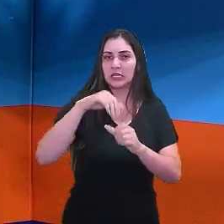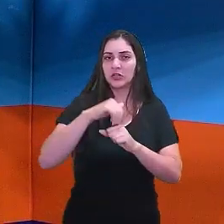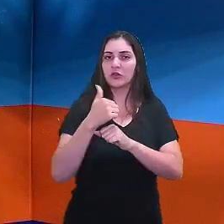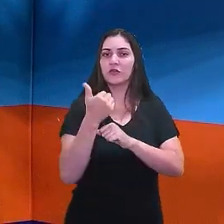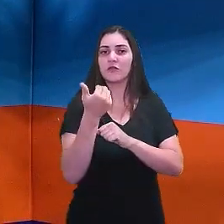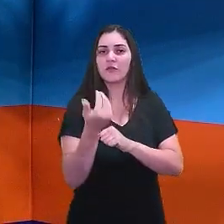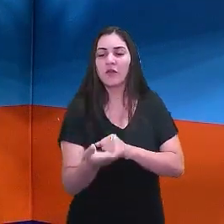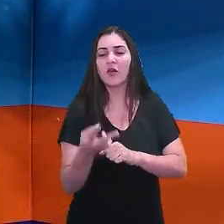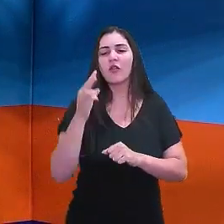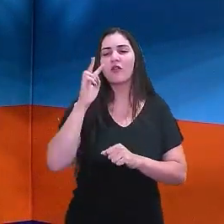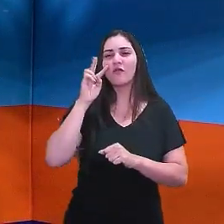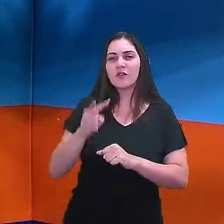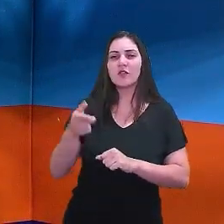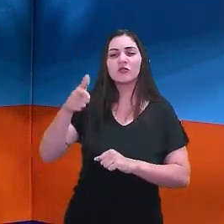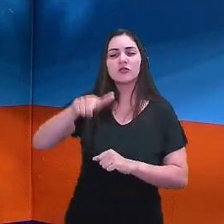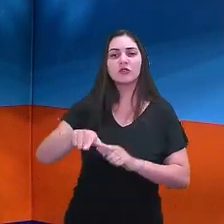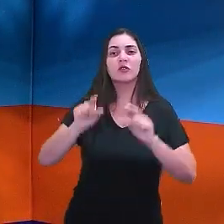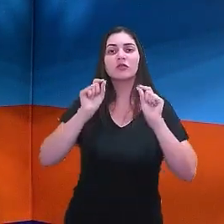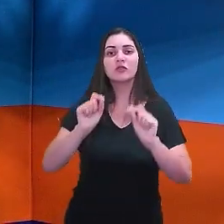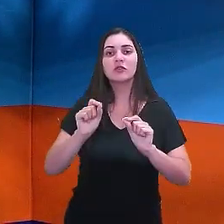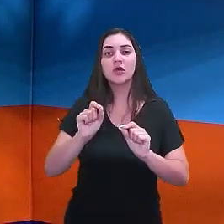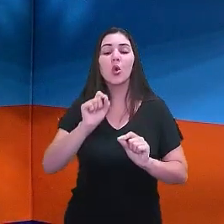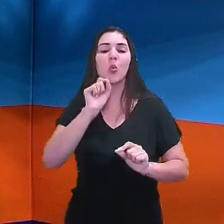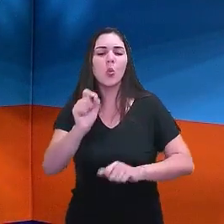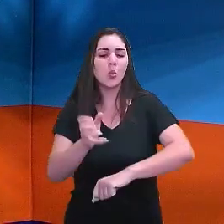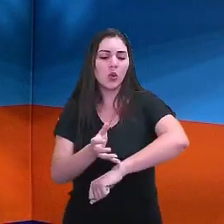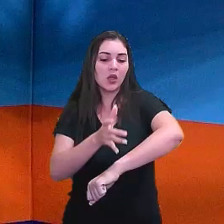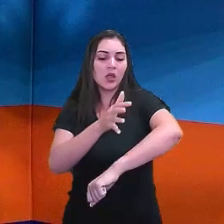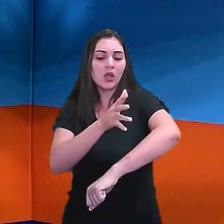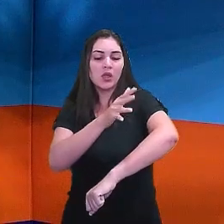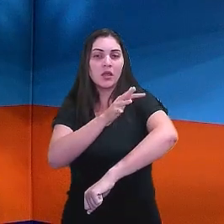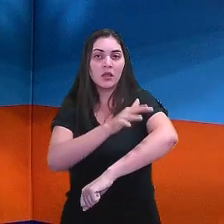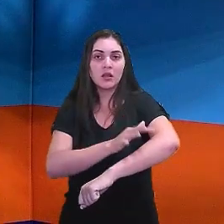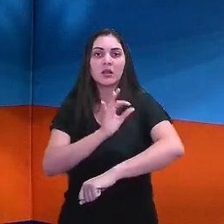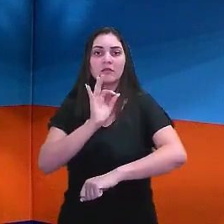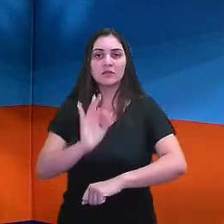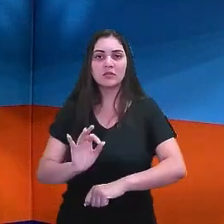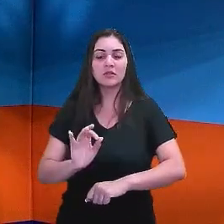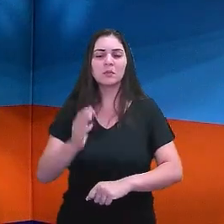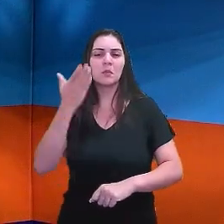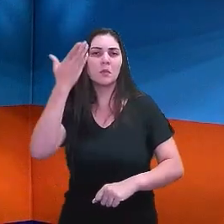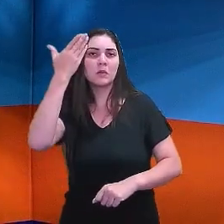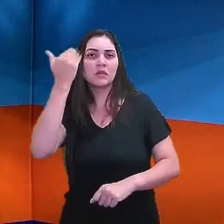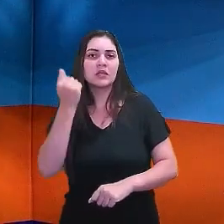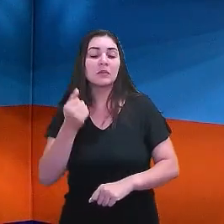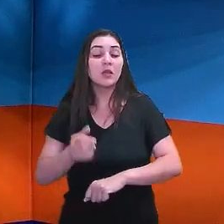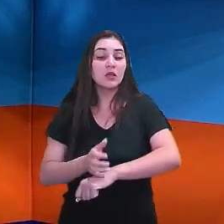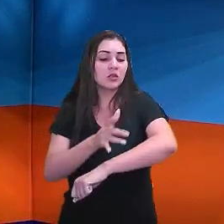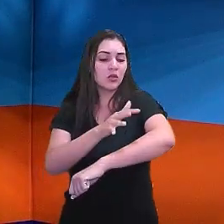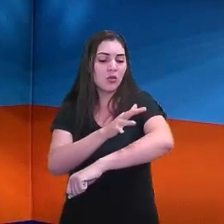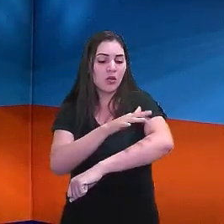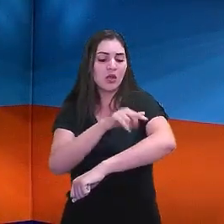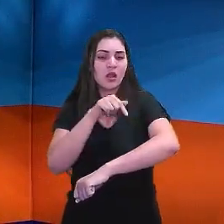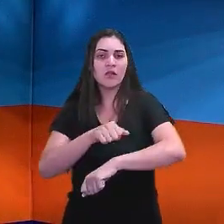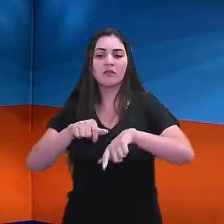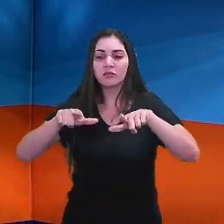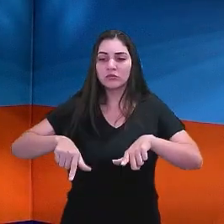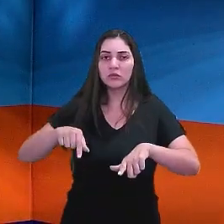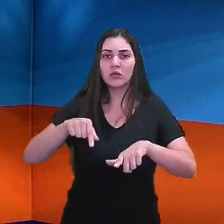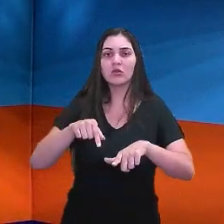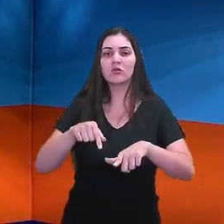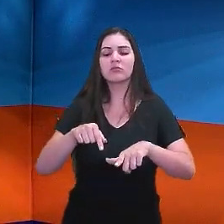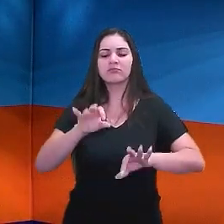externo, a gente revisou o que é relevo lá na frente, para a gente saber que o relevo é aquele terreno, é